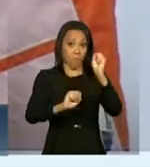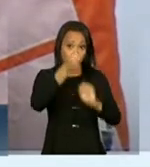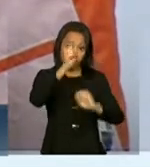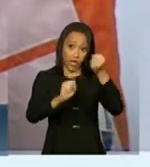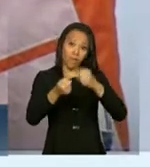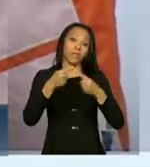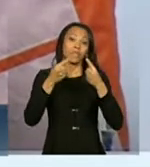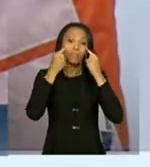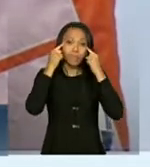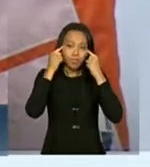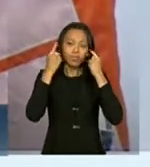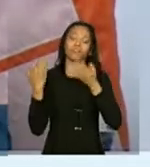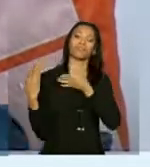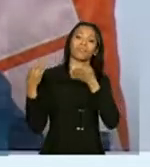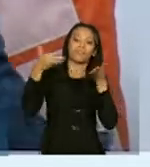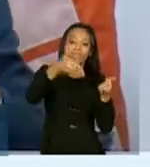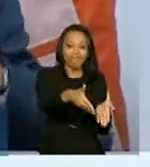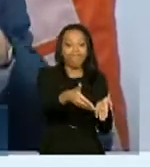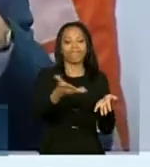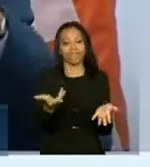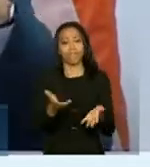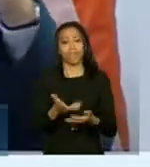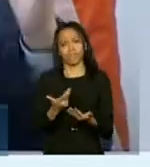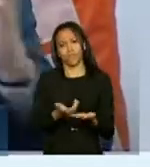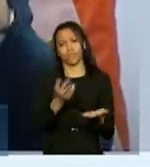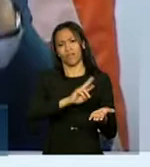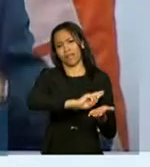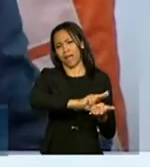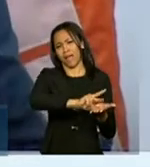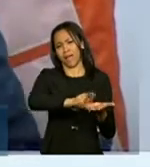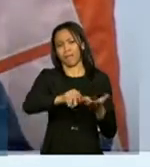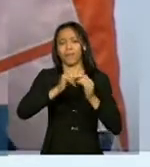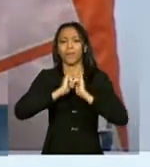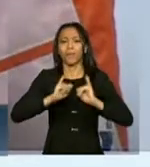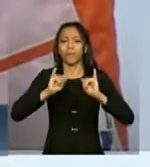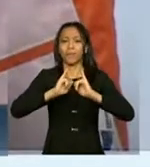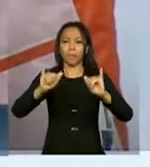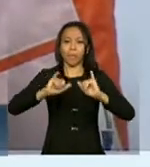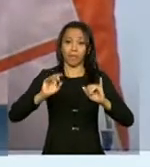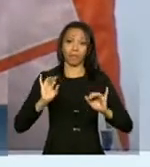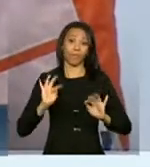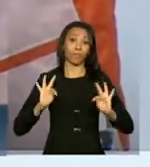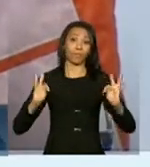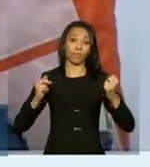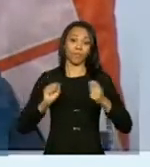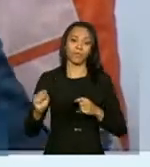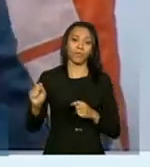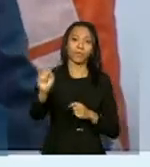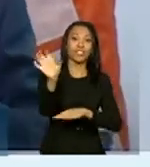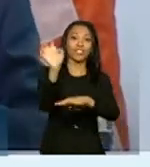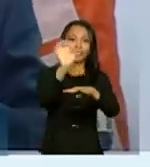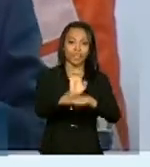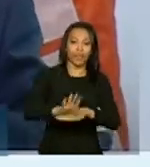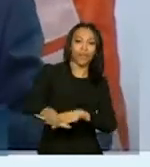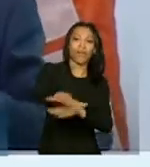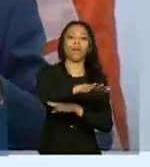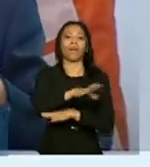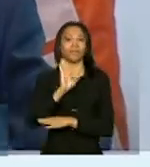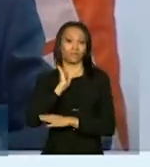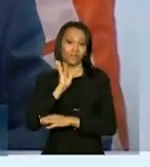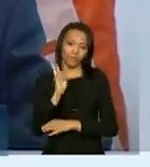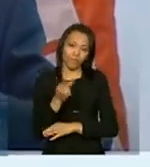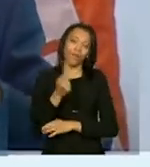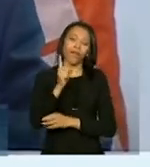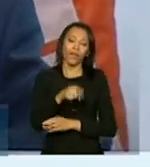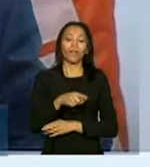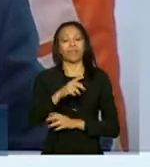da XCMG. Ou seja, nós estamos com notícias positivas por todo o estado de Minas Gerais, fruto exatamente desse